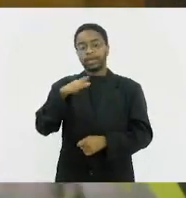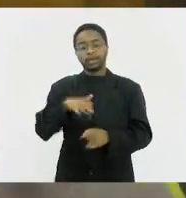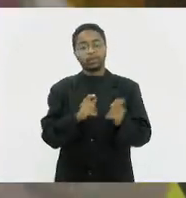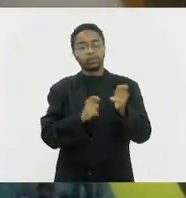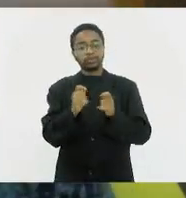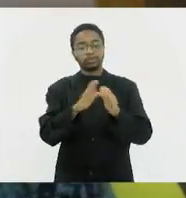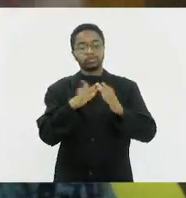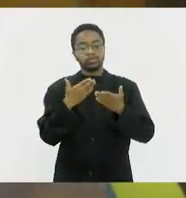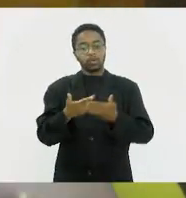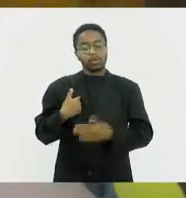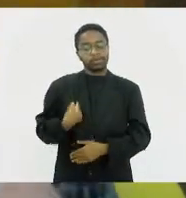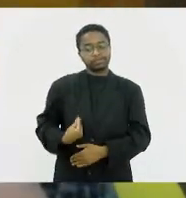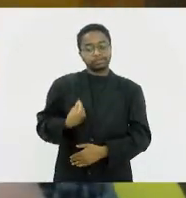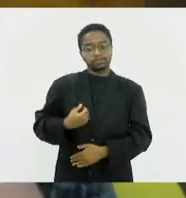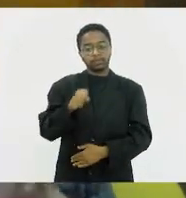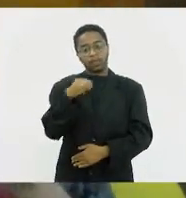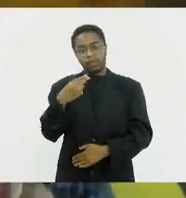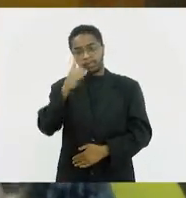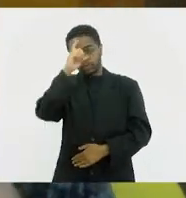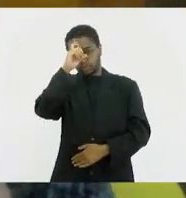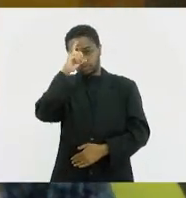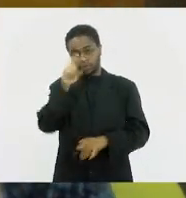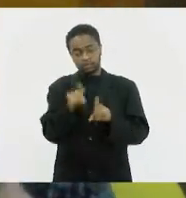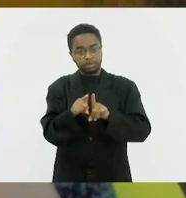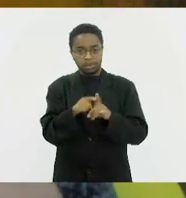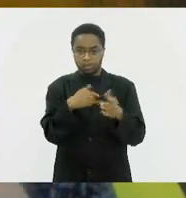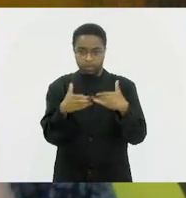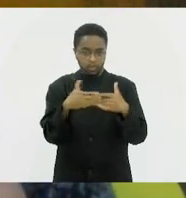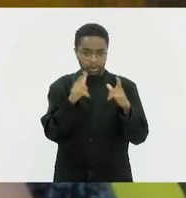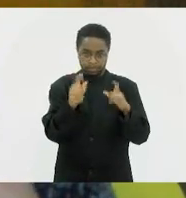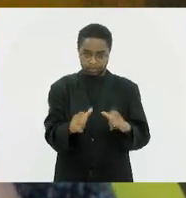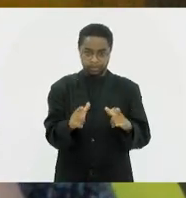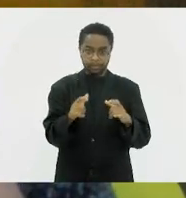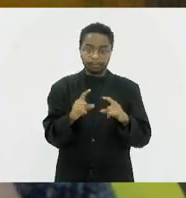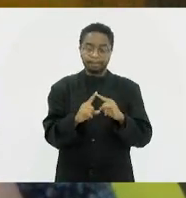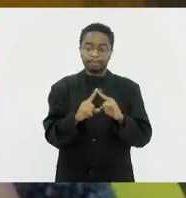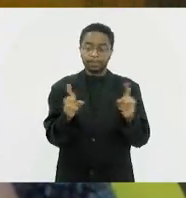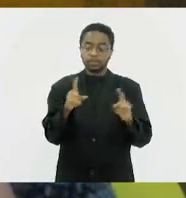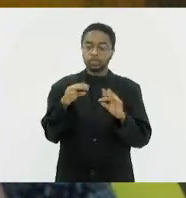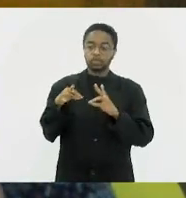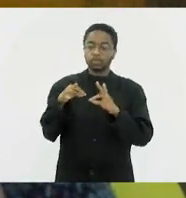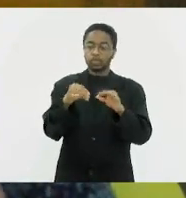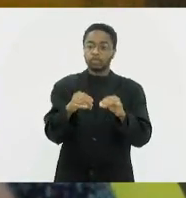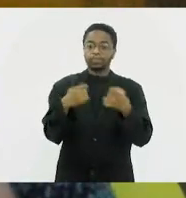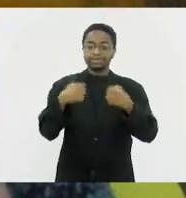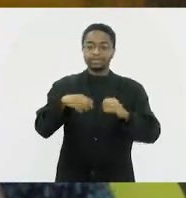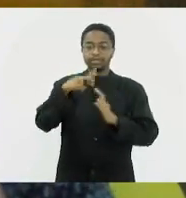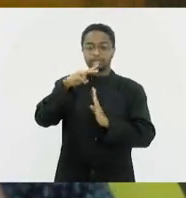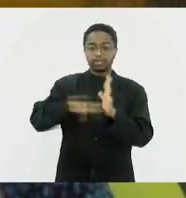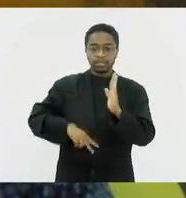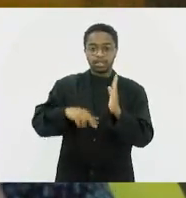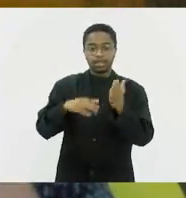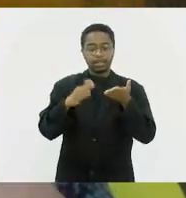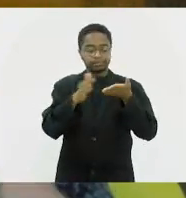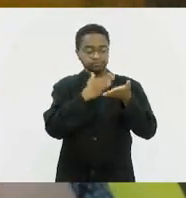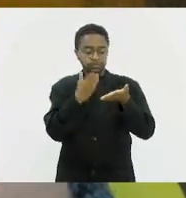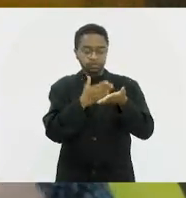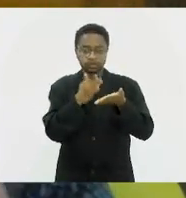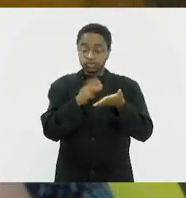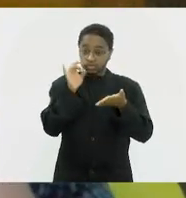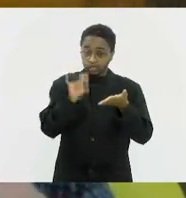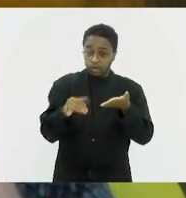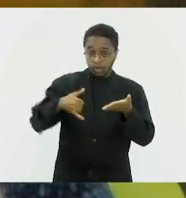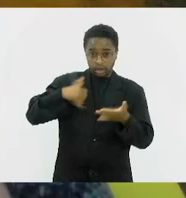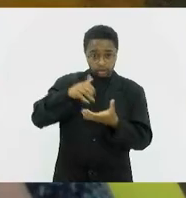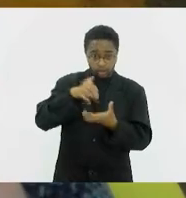estou, ou o hospital também, seja onde que for. E todos têm que ler a cartilha, não só do idoso,